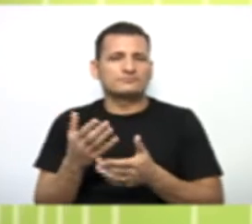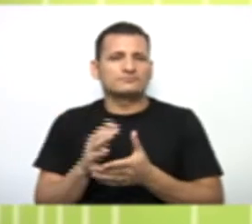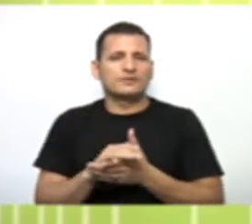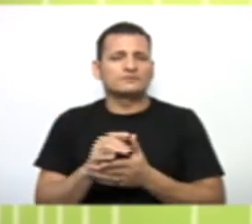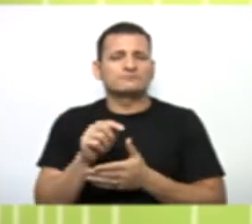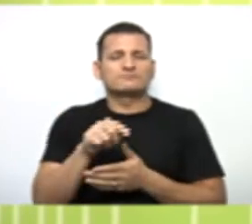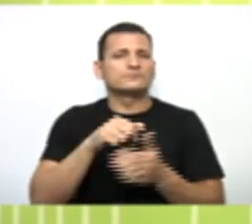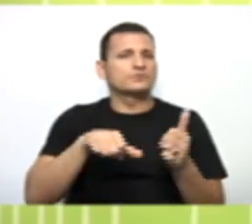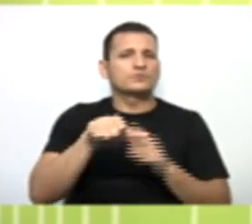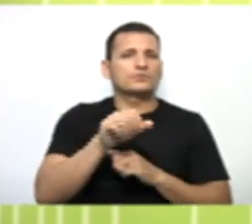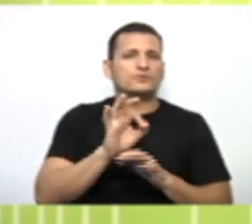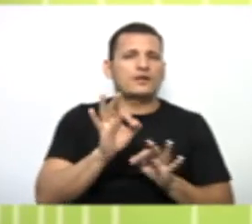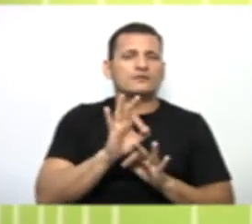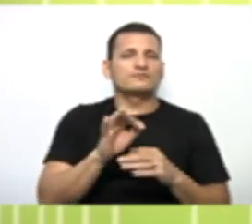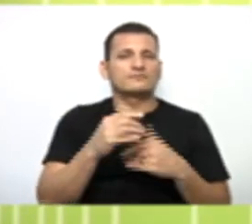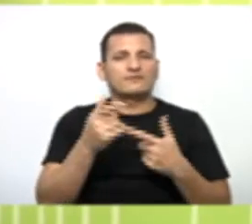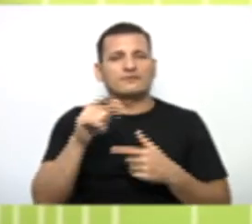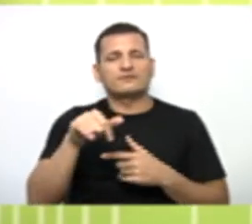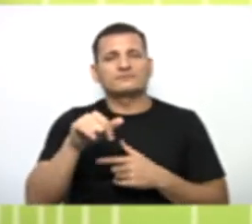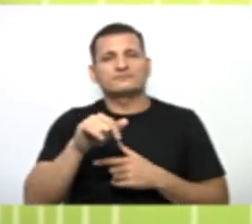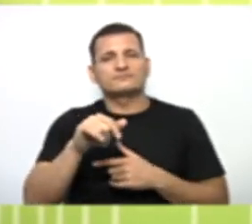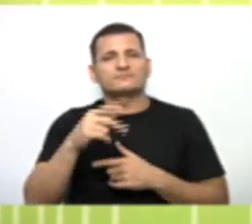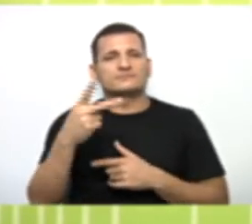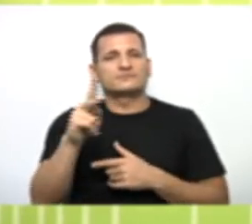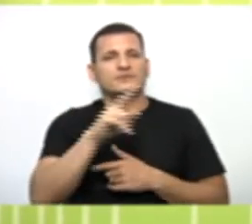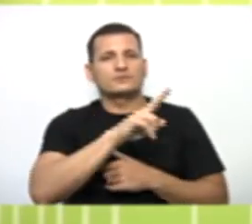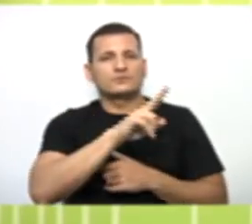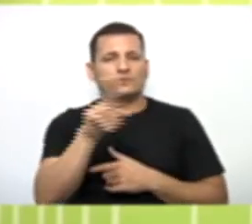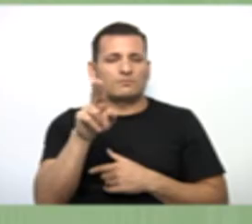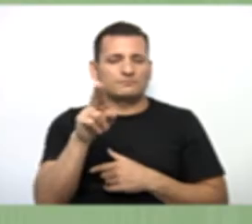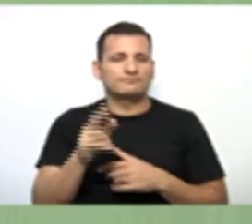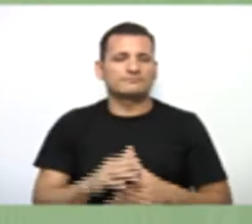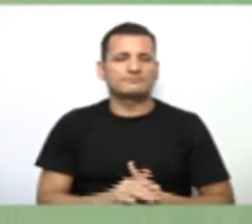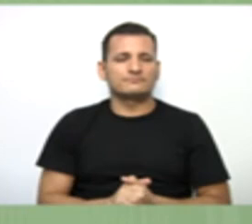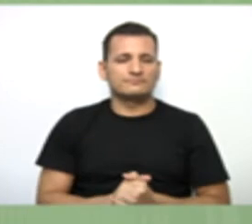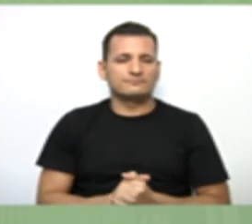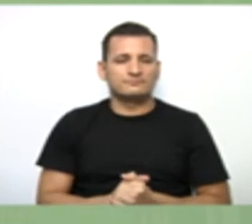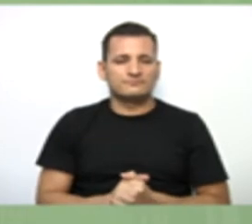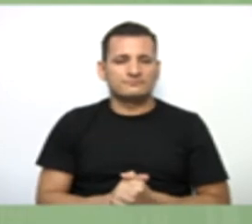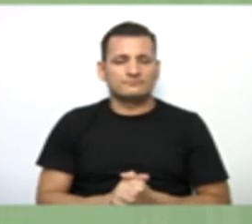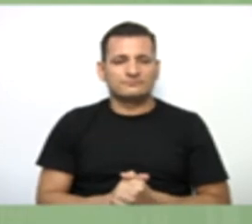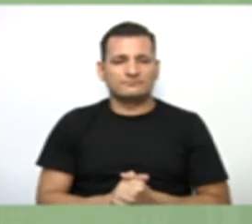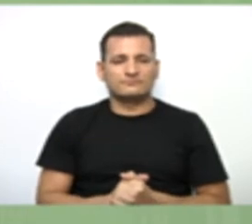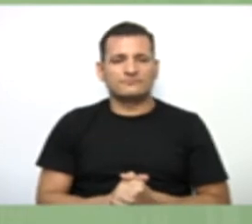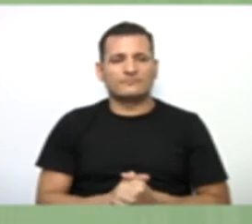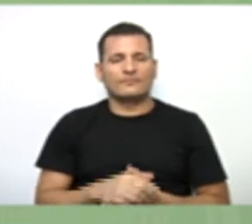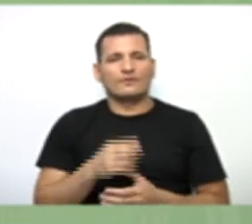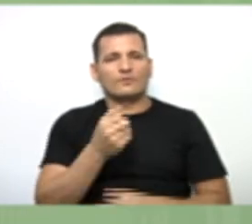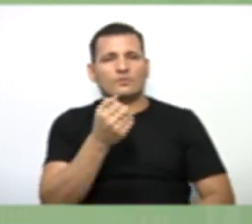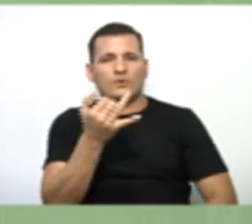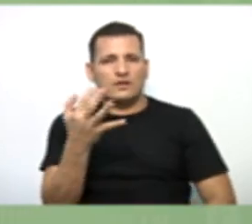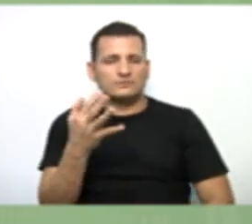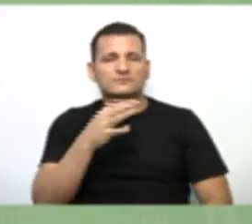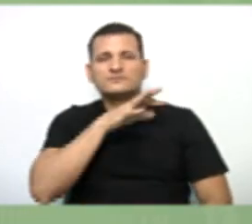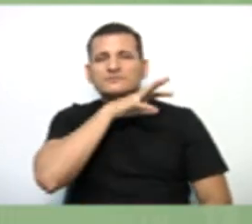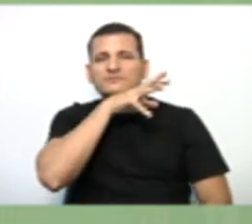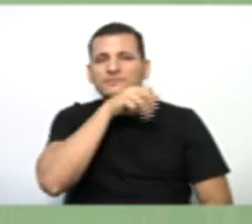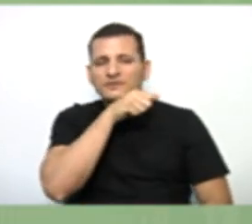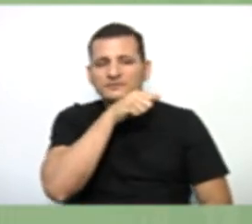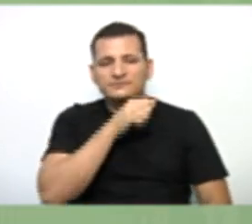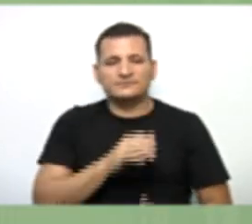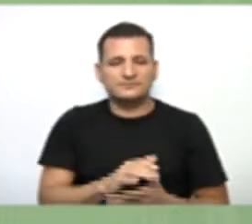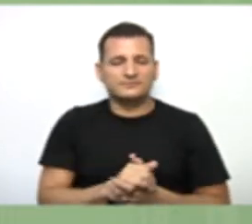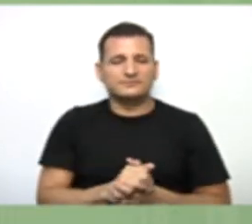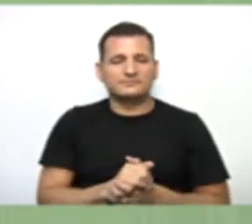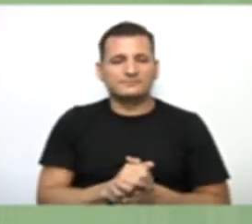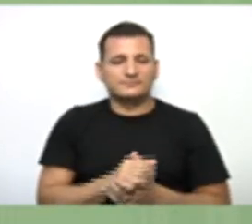motorista, então é o seu nome. Parabéns se você acertou. Questão 8. Quantos animais, olha isso aqui, se